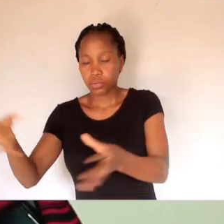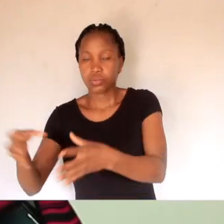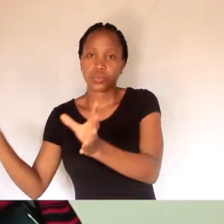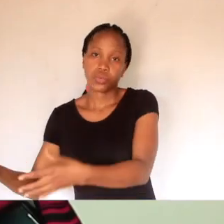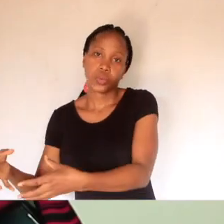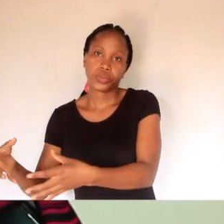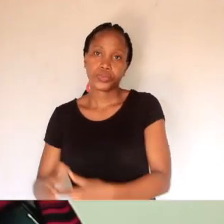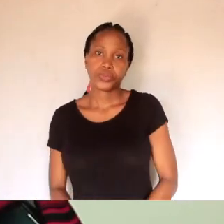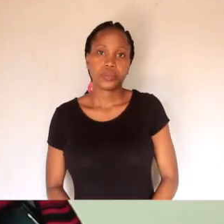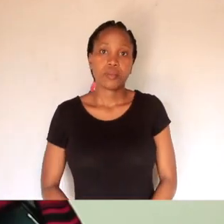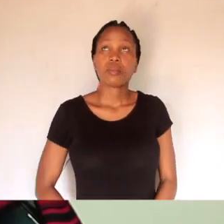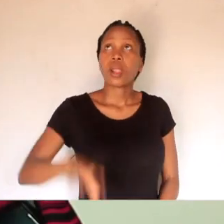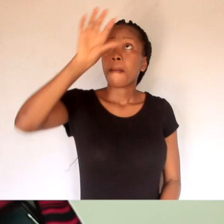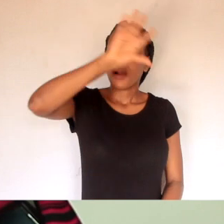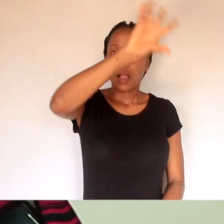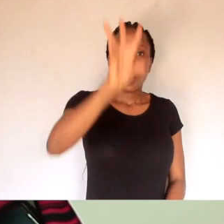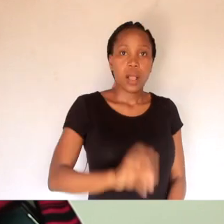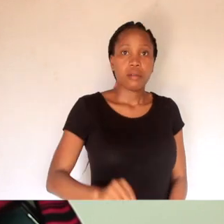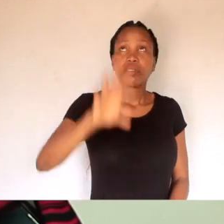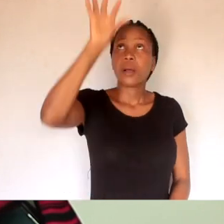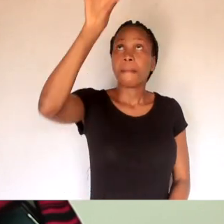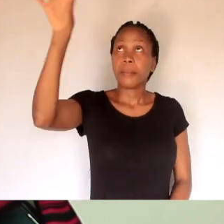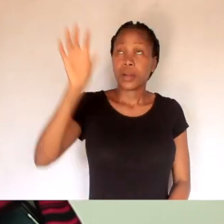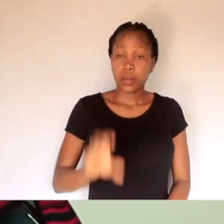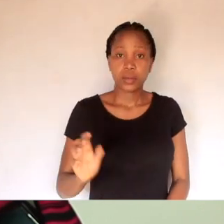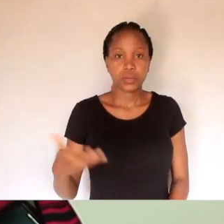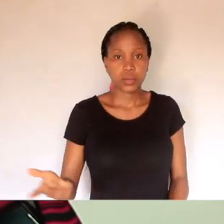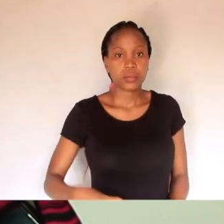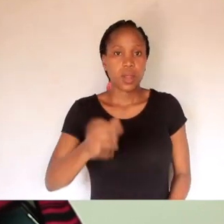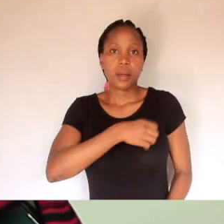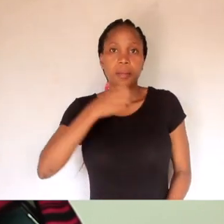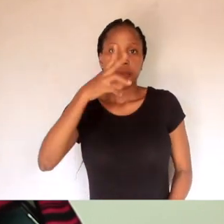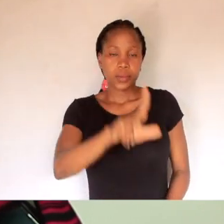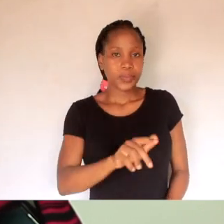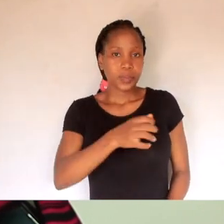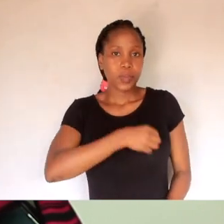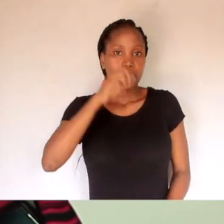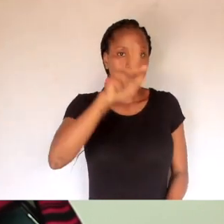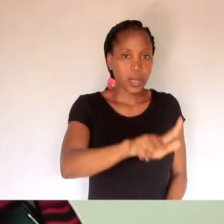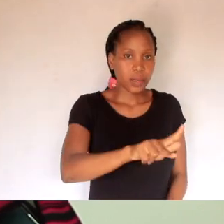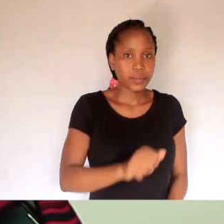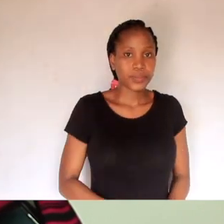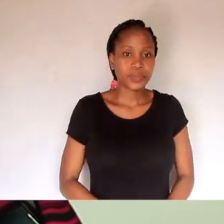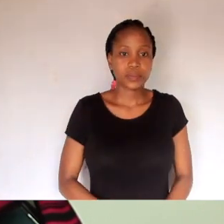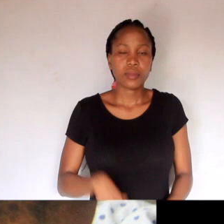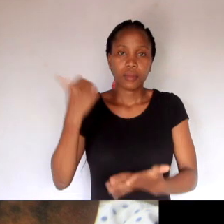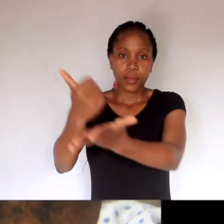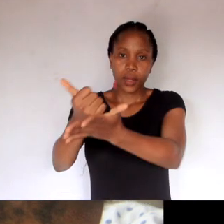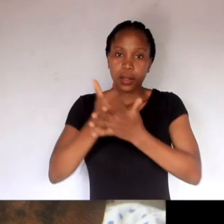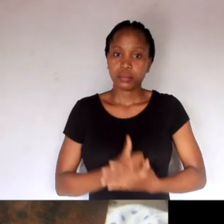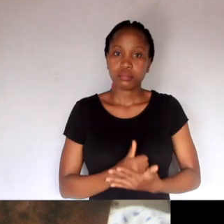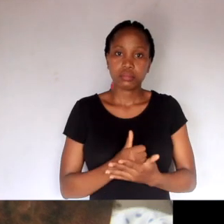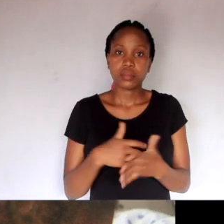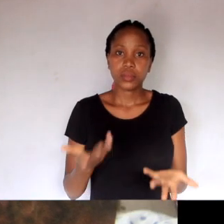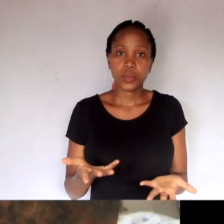com outros países africanos de língua oficial portuguesa, o que permite também haver